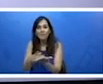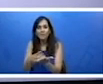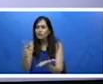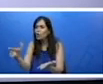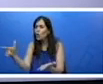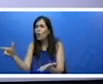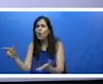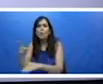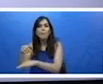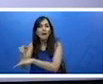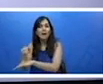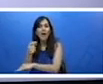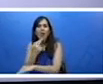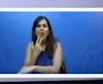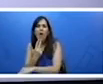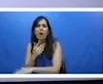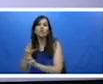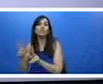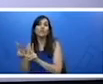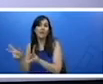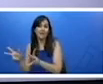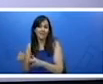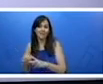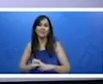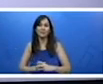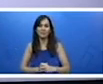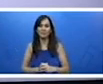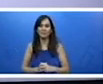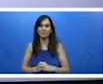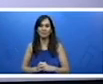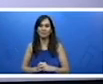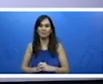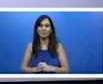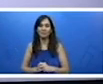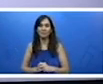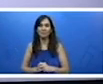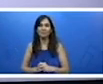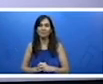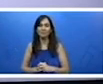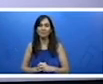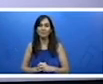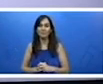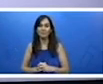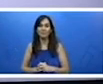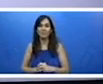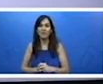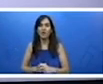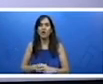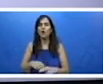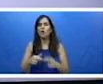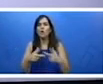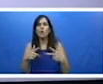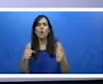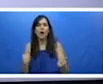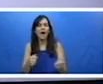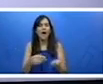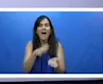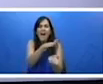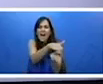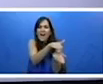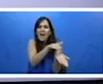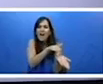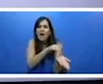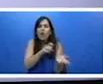país, lançada em editoras internacionais. Tipo de capa, se ela é dura, se ela